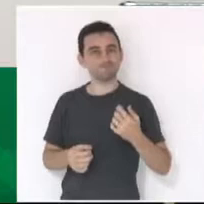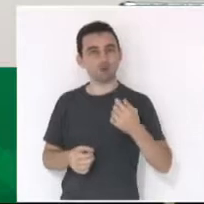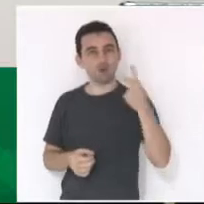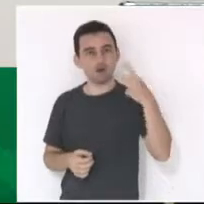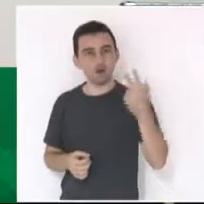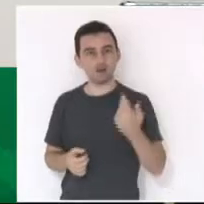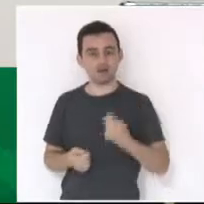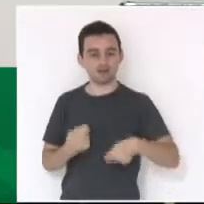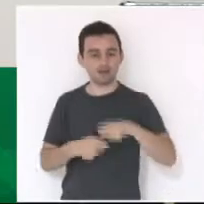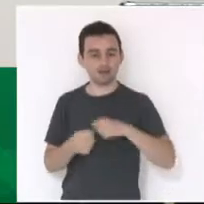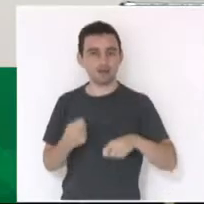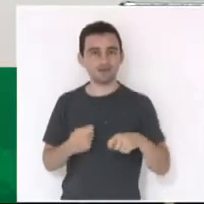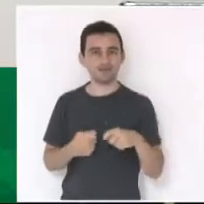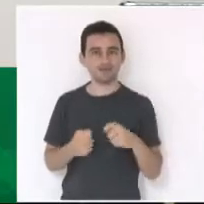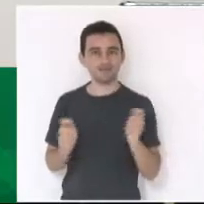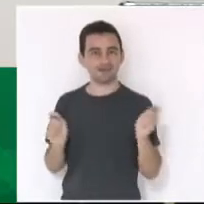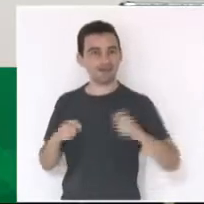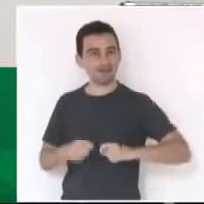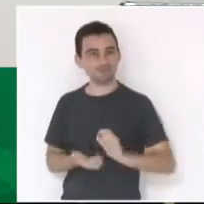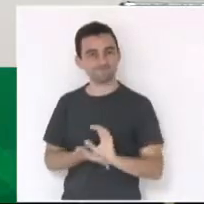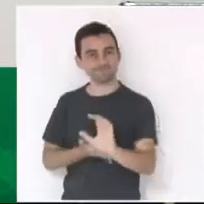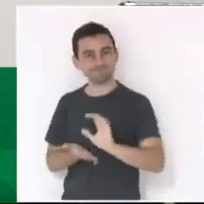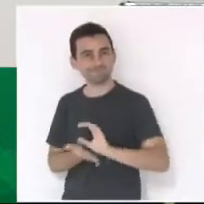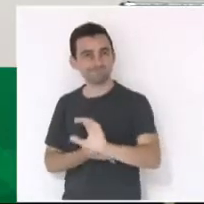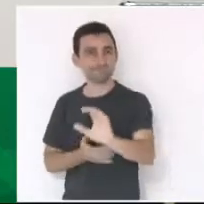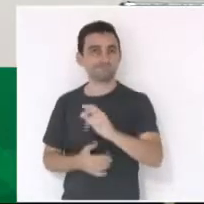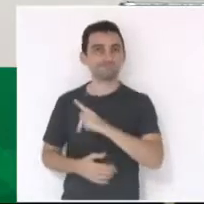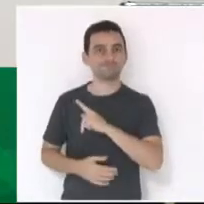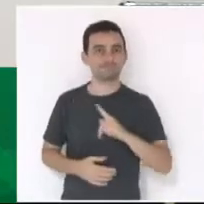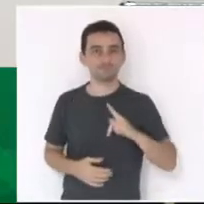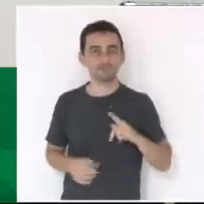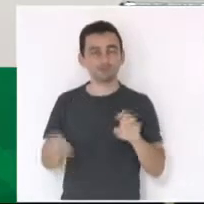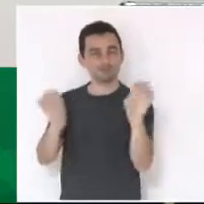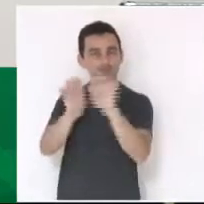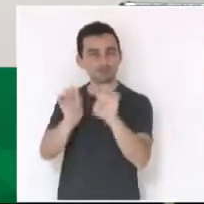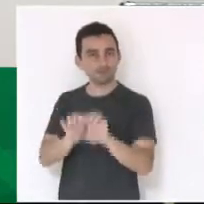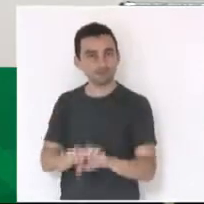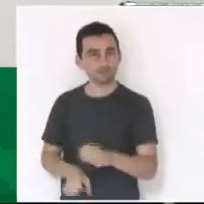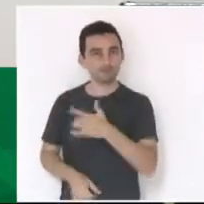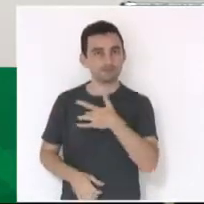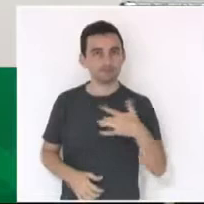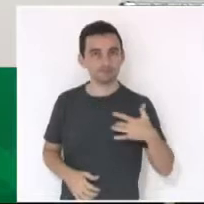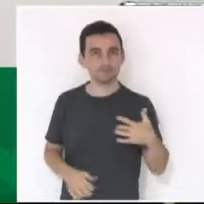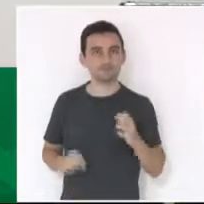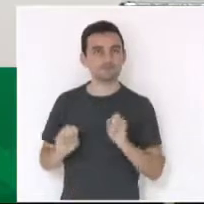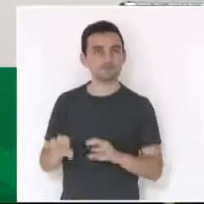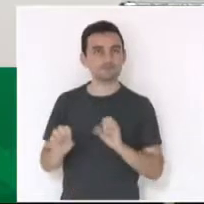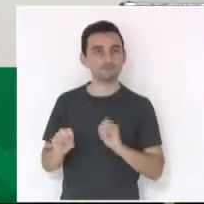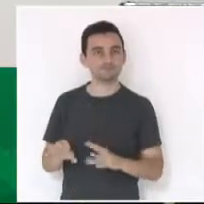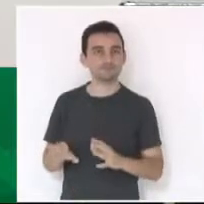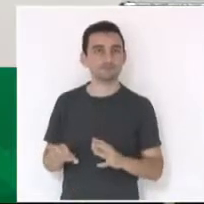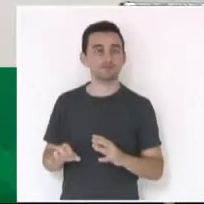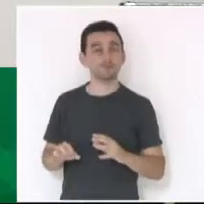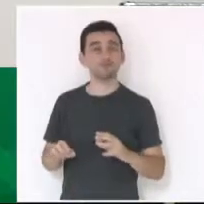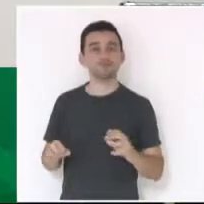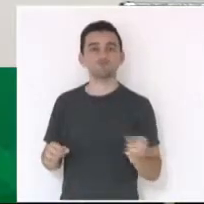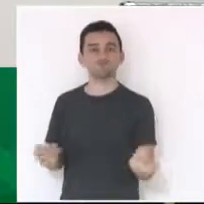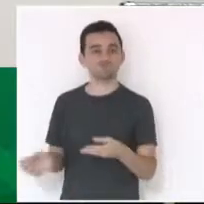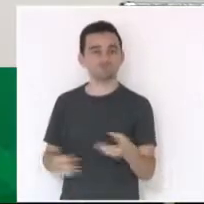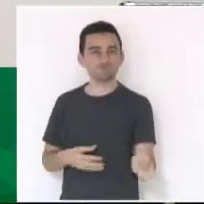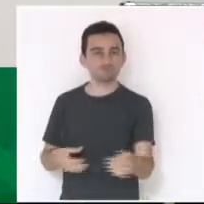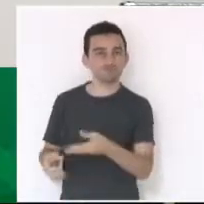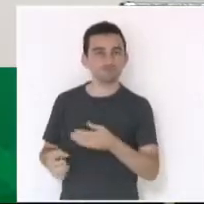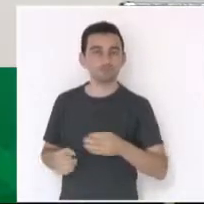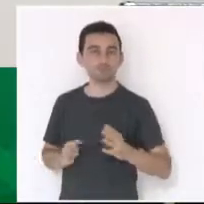que sustentem investimentos públicos em infraestrutura saúde e nunca e inovação tecnológica